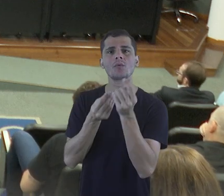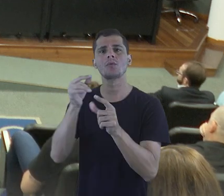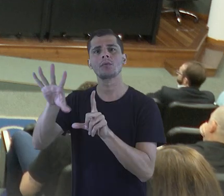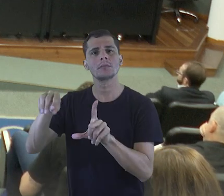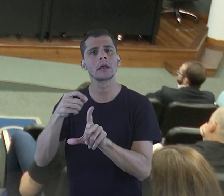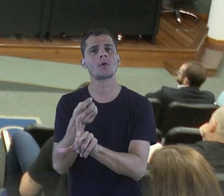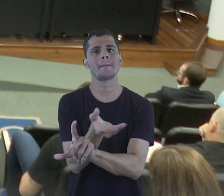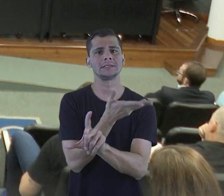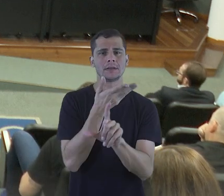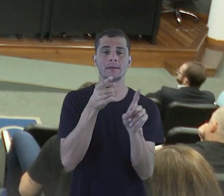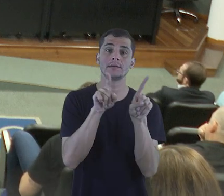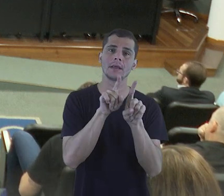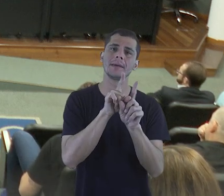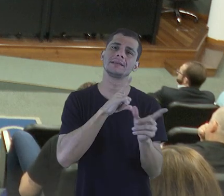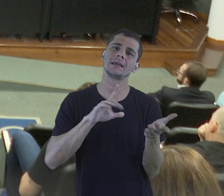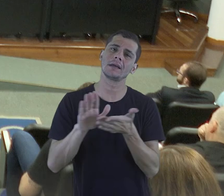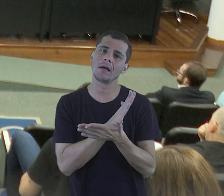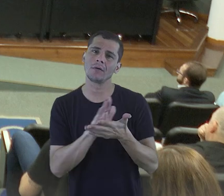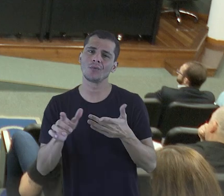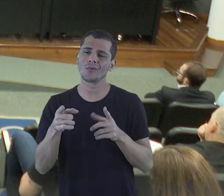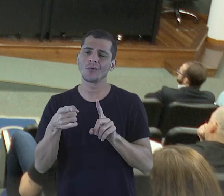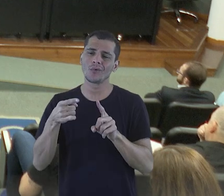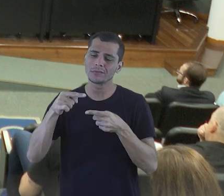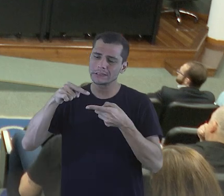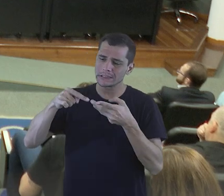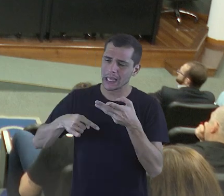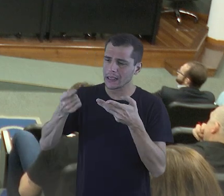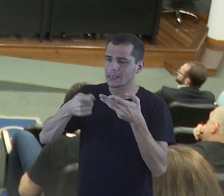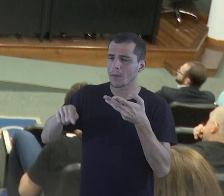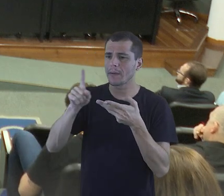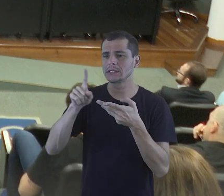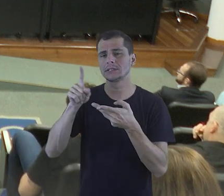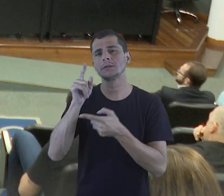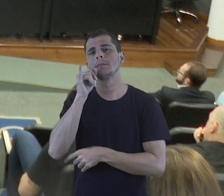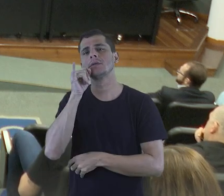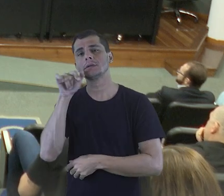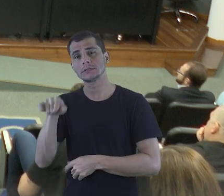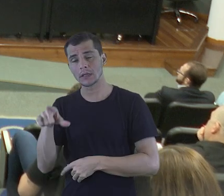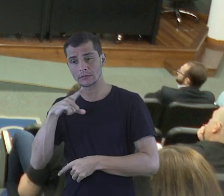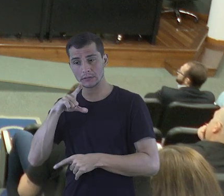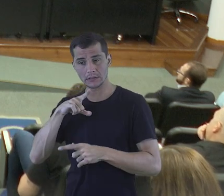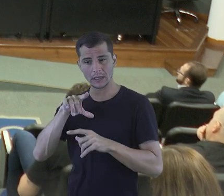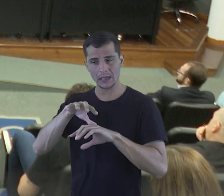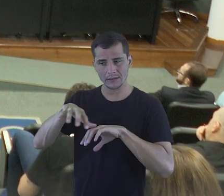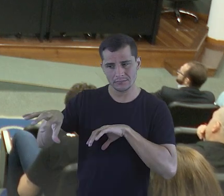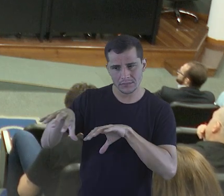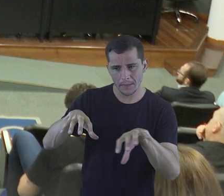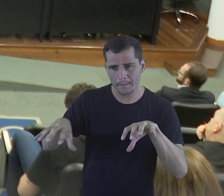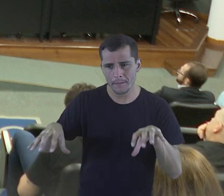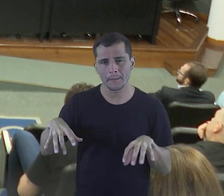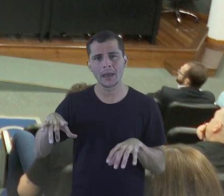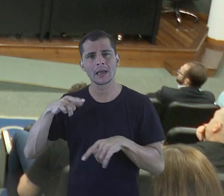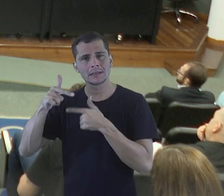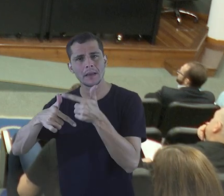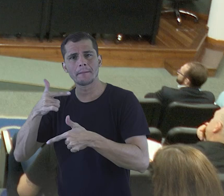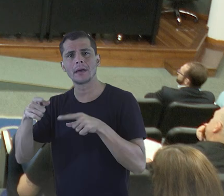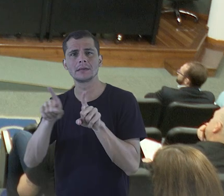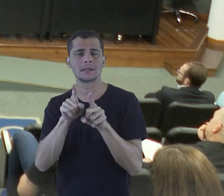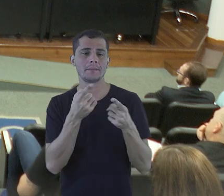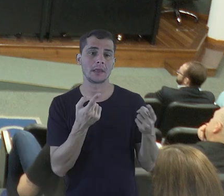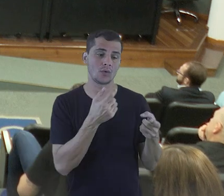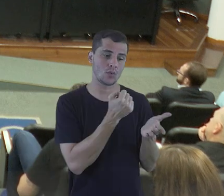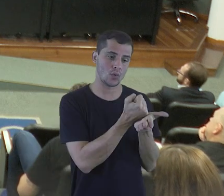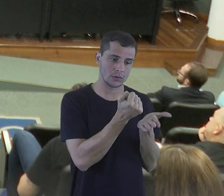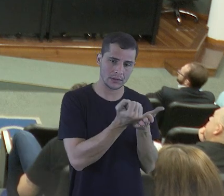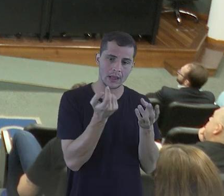possibilidade de compartilhamento e nas exceções do parágrafo primeiro que são aquelas exceções vinculadas a descentralização de serviço a